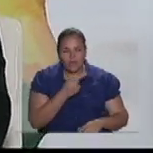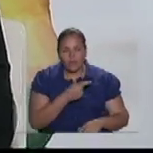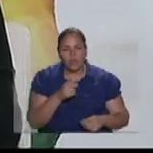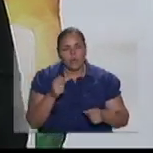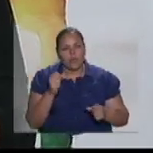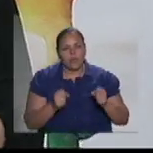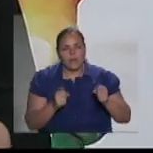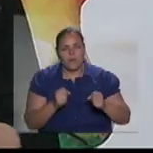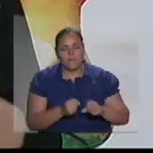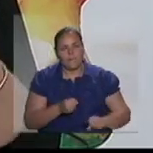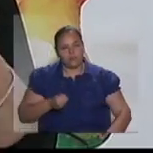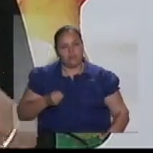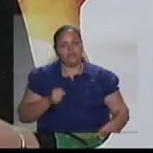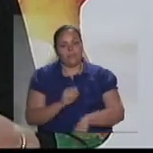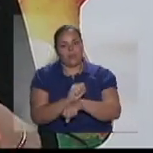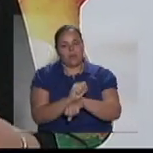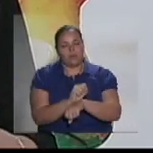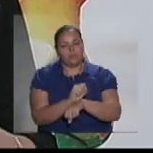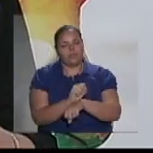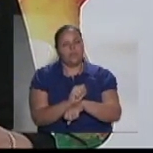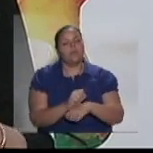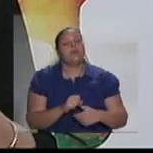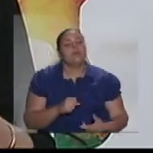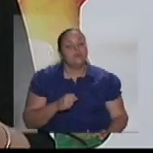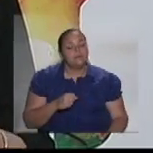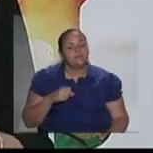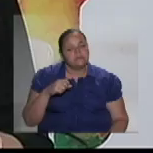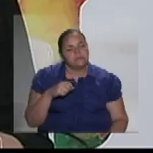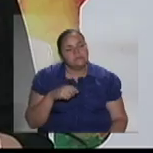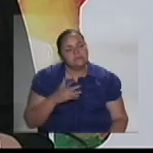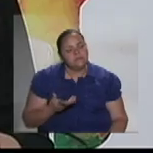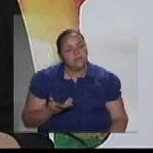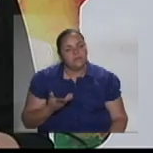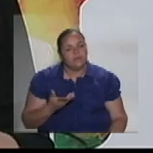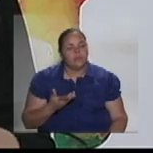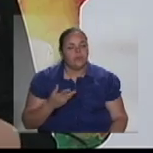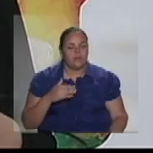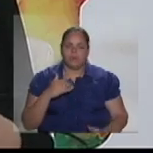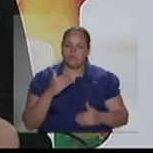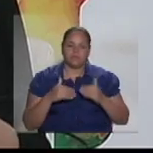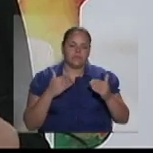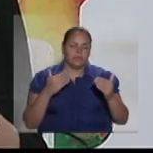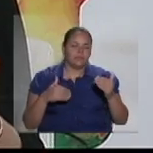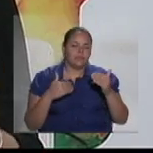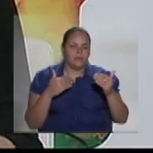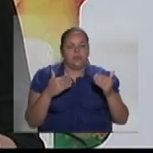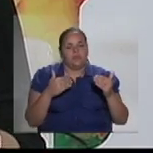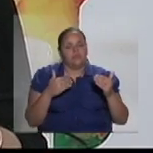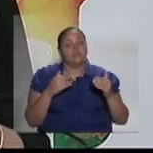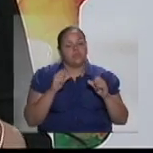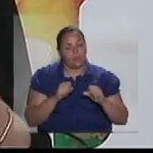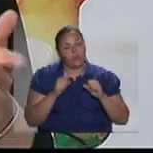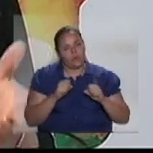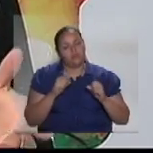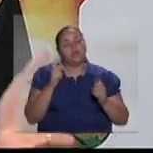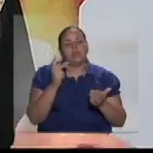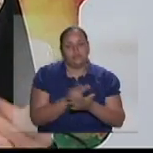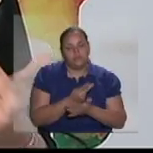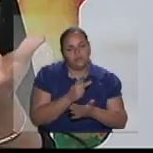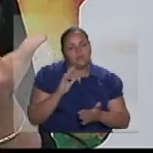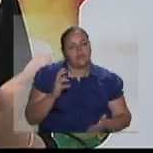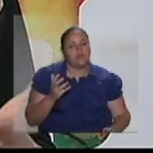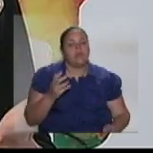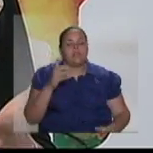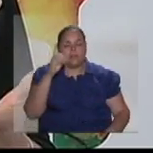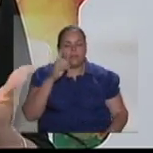da Mariana, mas essas vamos dizer assim, esses desenvolvimentos podem